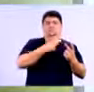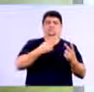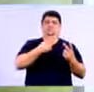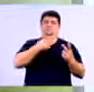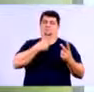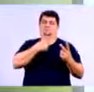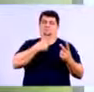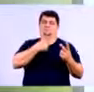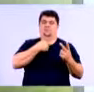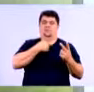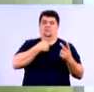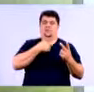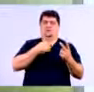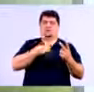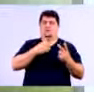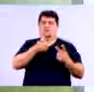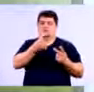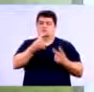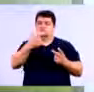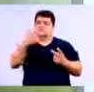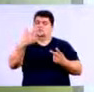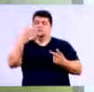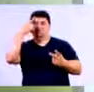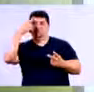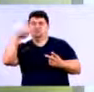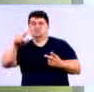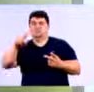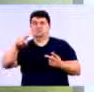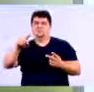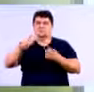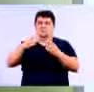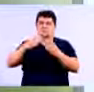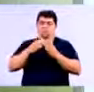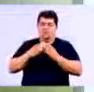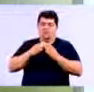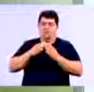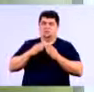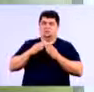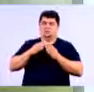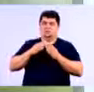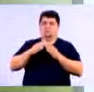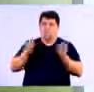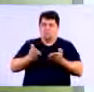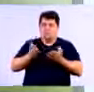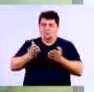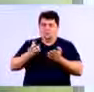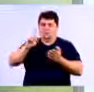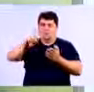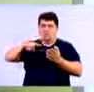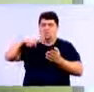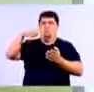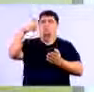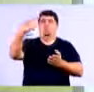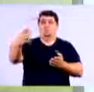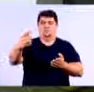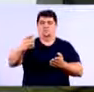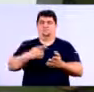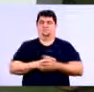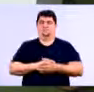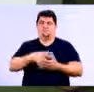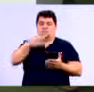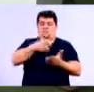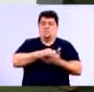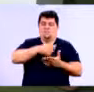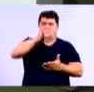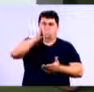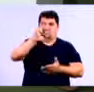Você pede a solicitação hoje, ela não libera na conta hoje, ela aparece no dia seguinte. Então, 60 mais 2. E paga imposto de